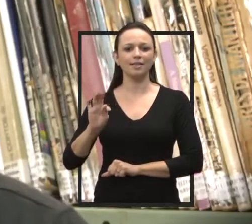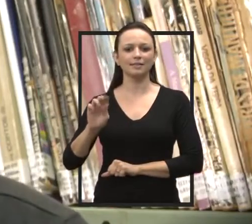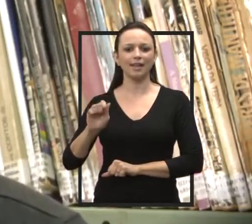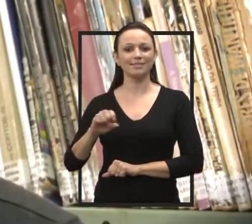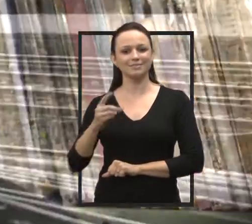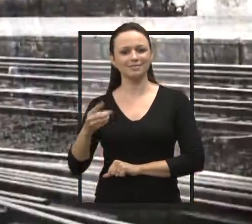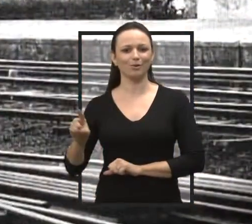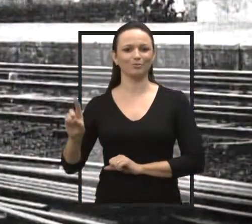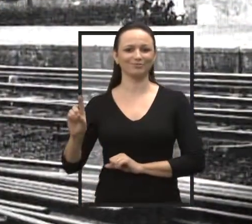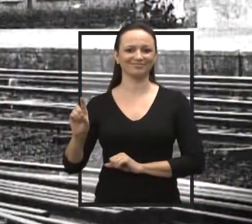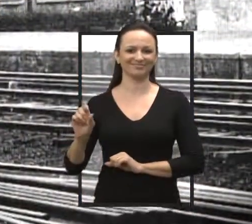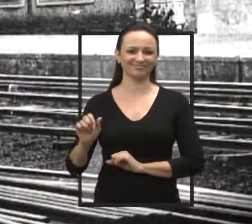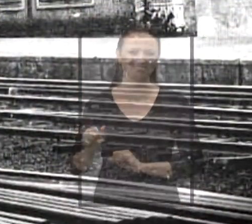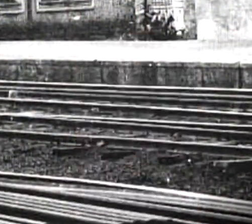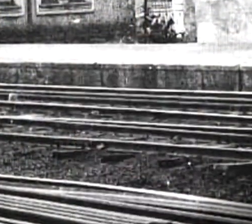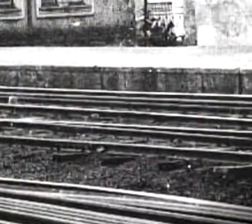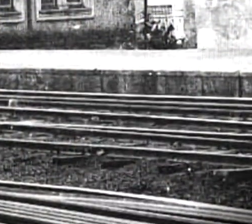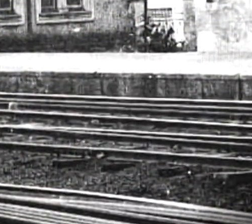Rua da Estação.